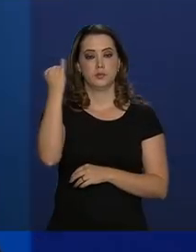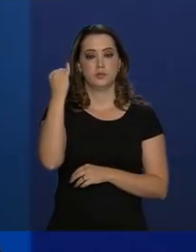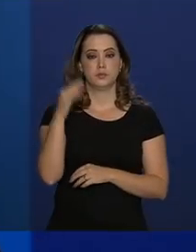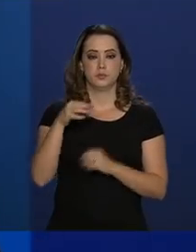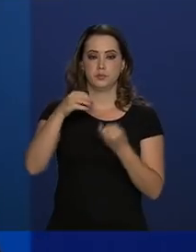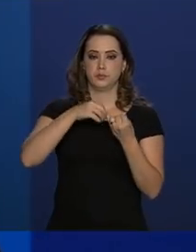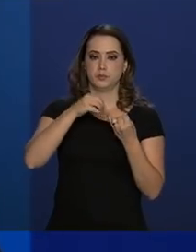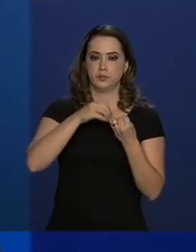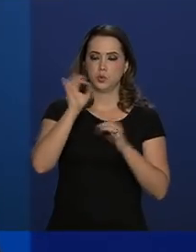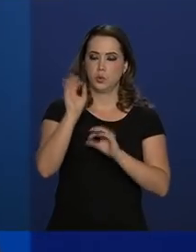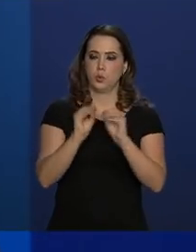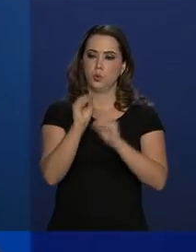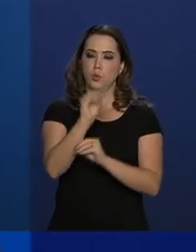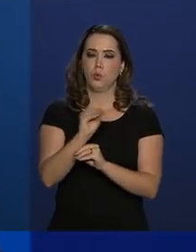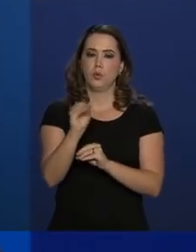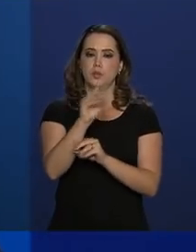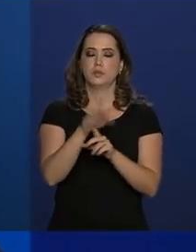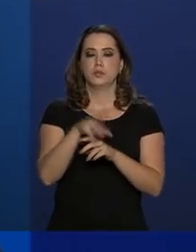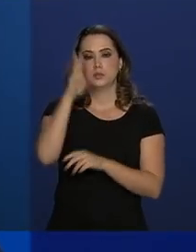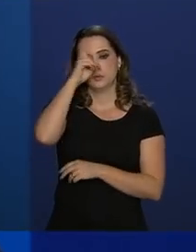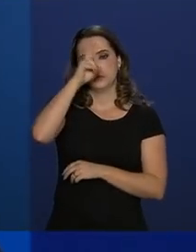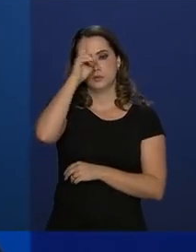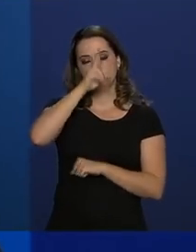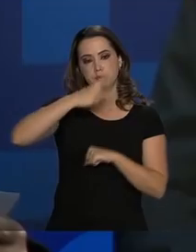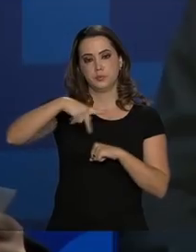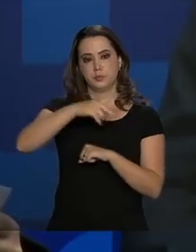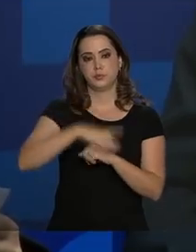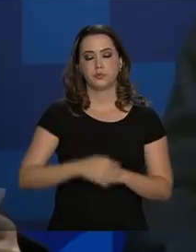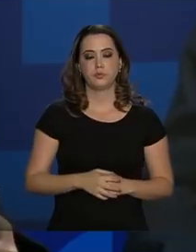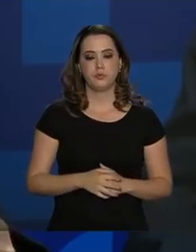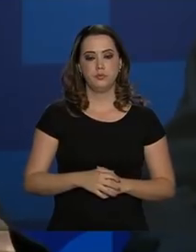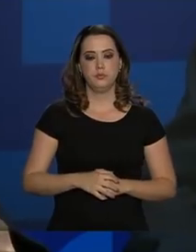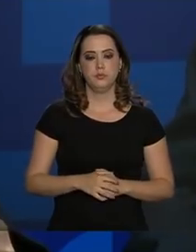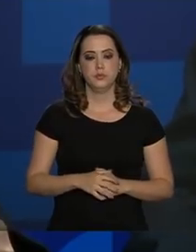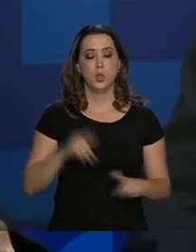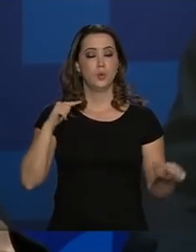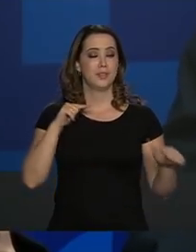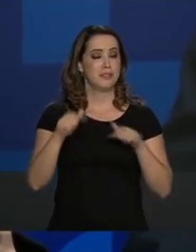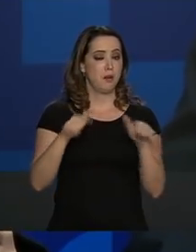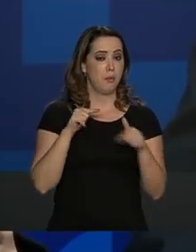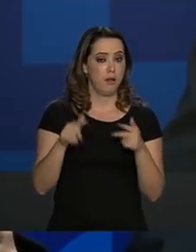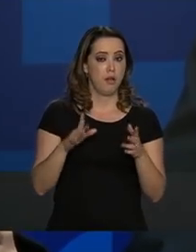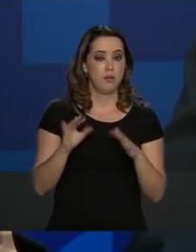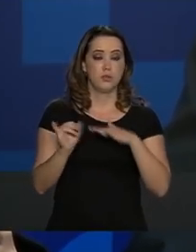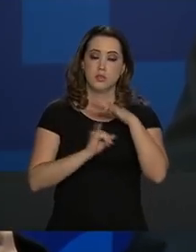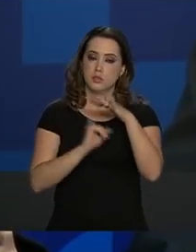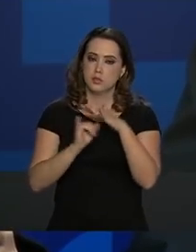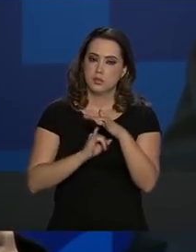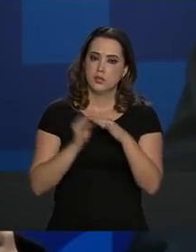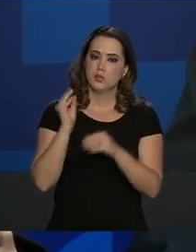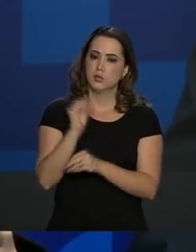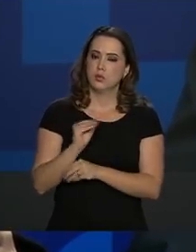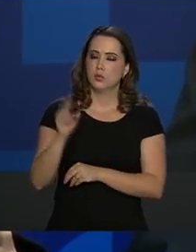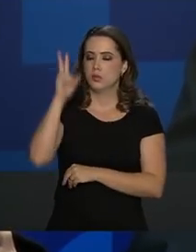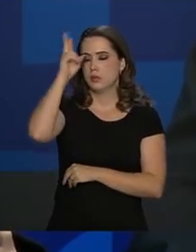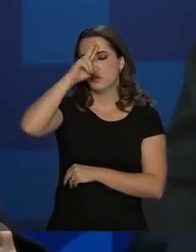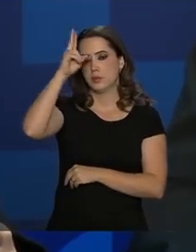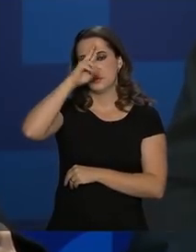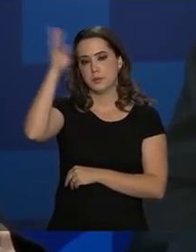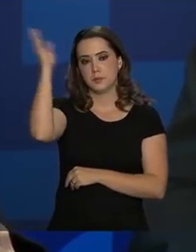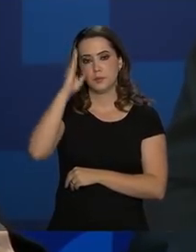INEP na preservação da memória do país das instituições preservador da memória